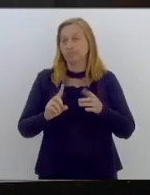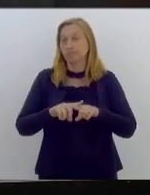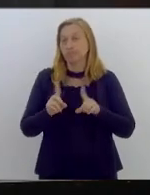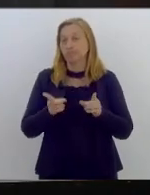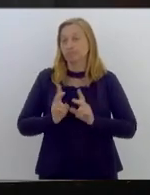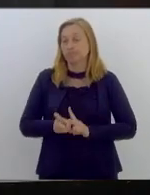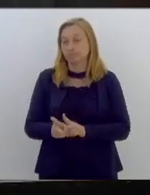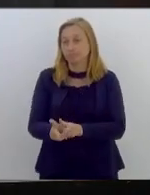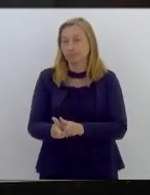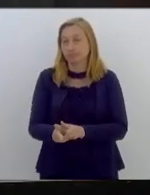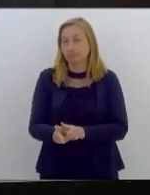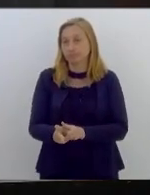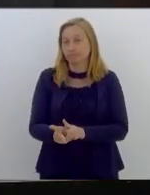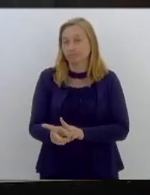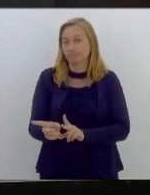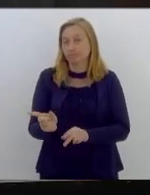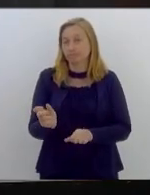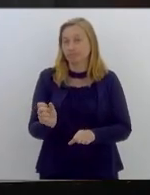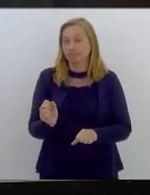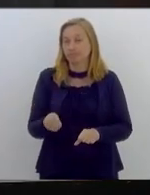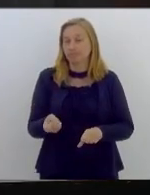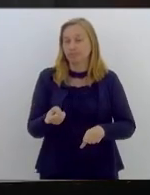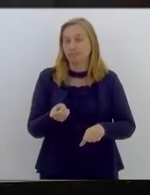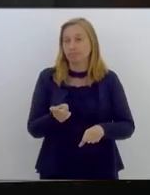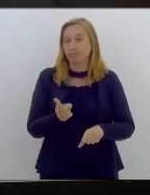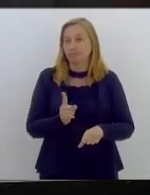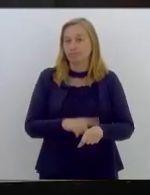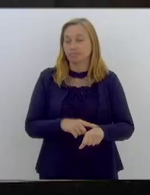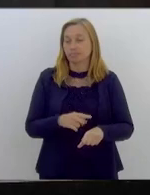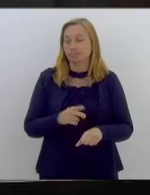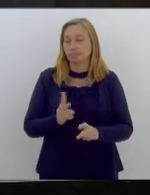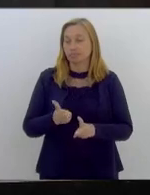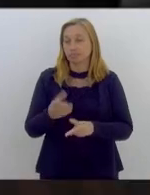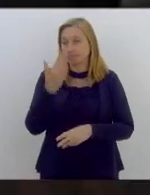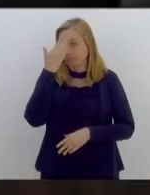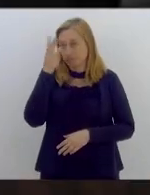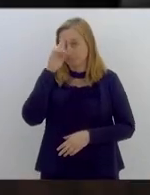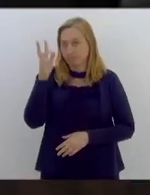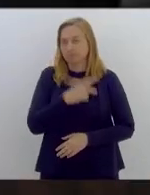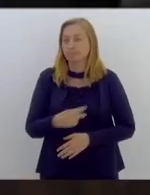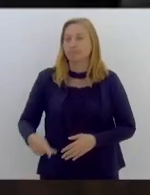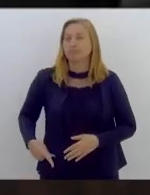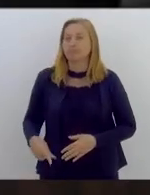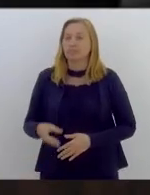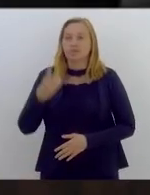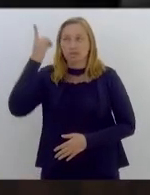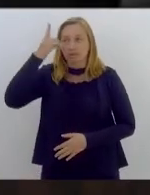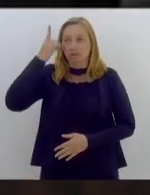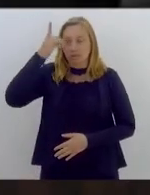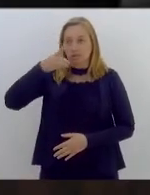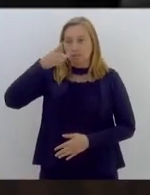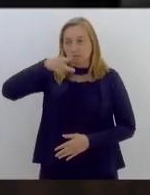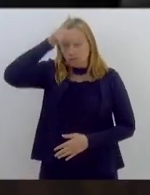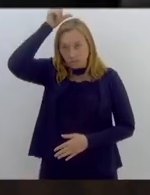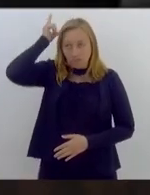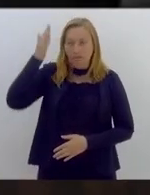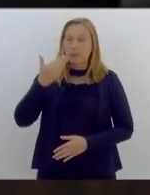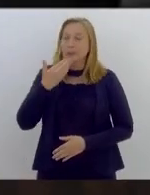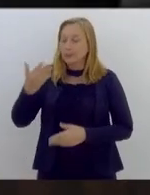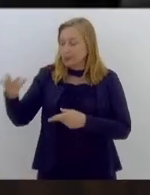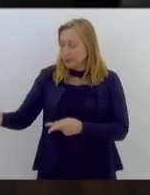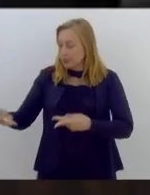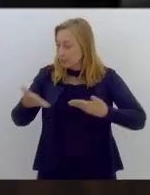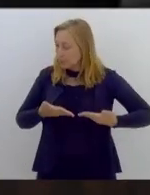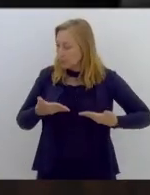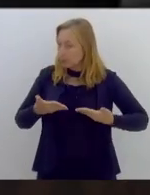em frente, que ainda há vida pela frente. Obrigado, senhor presidente. Obrigado, deputado Luiz Paulo. Convido Vossa Excelência a assumir a presença dos trabalhos